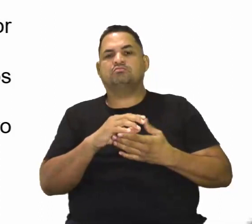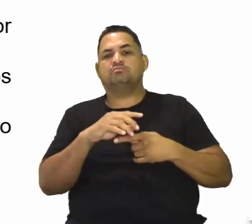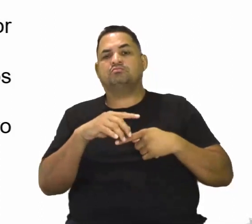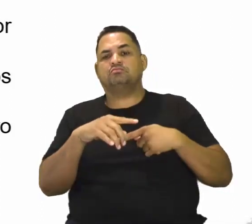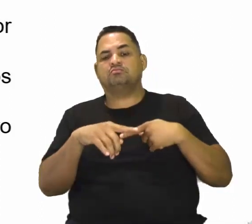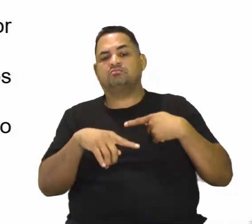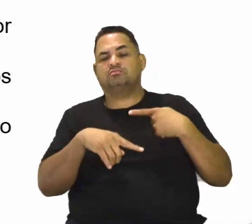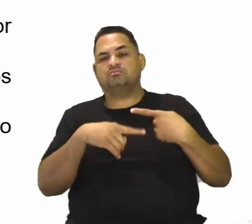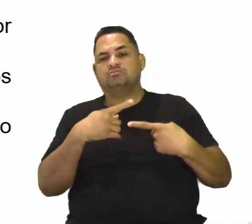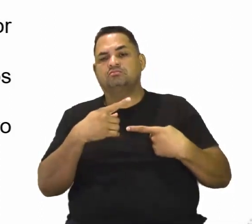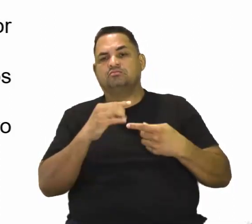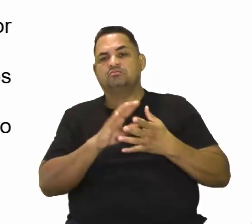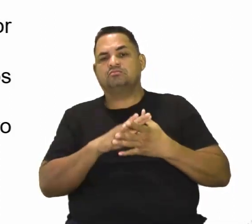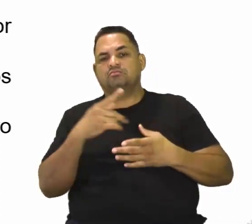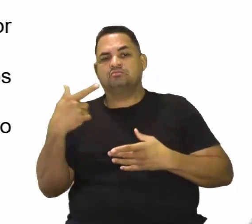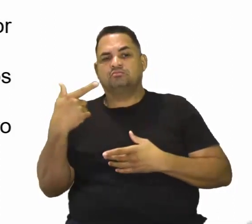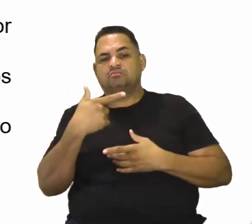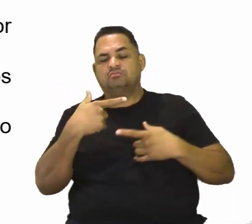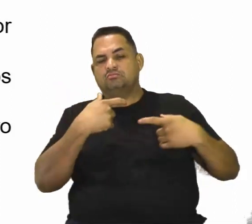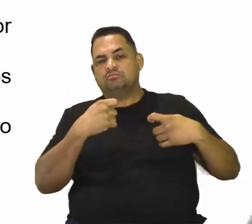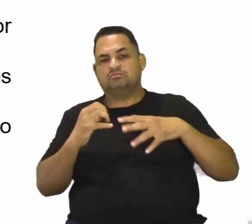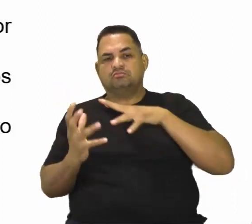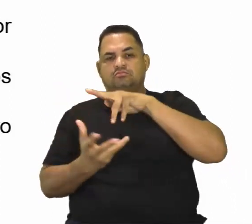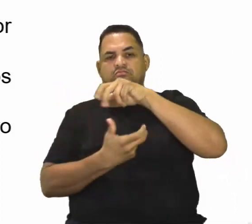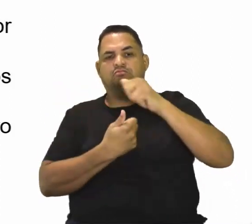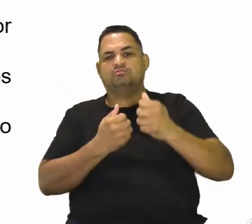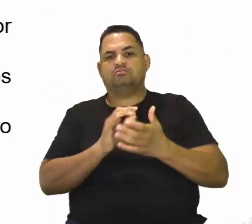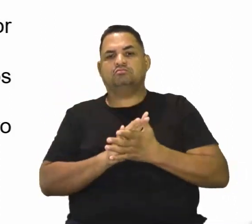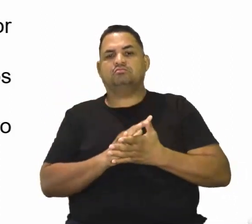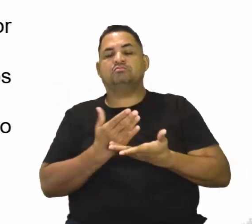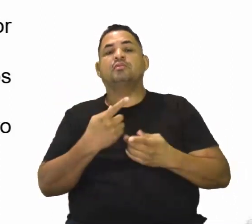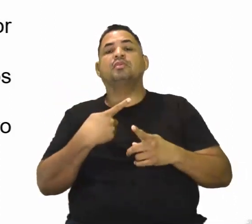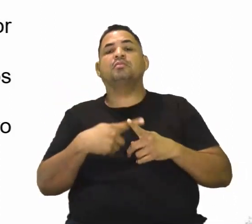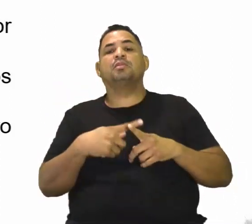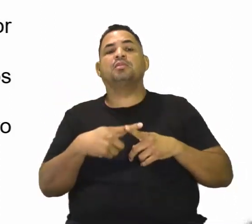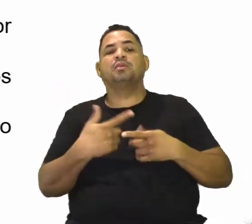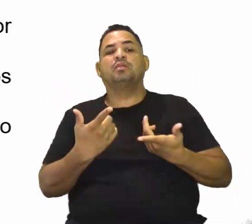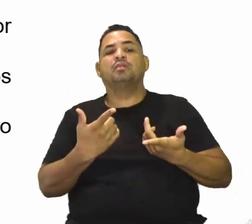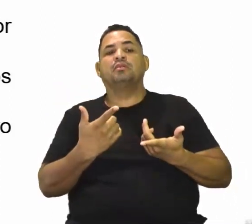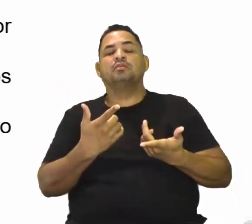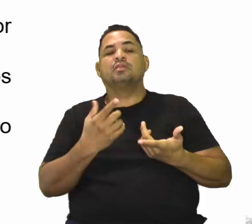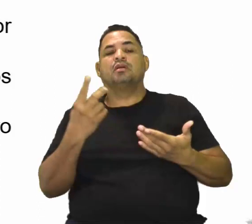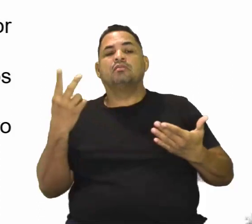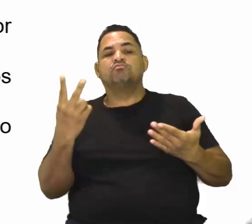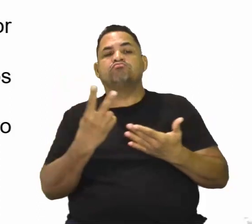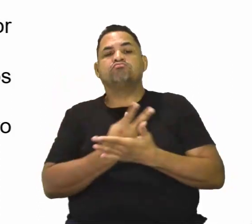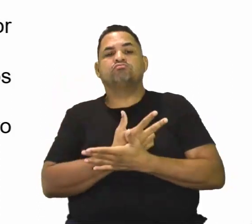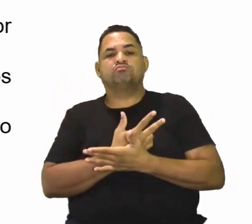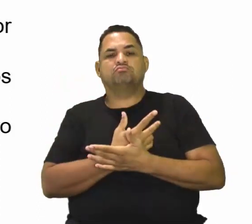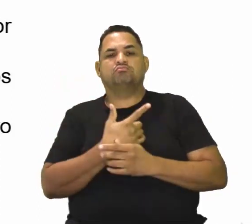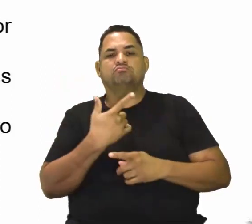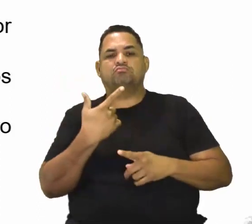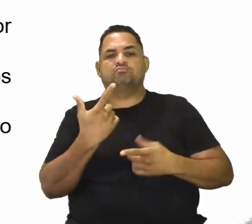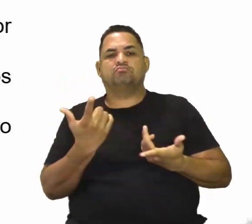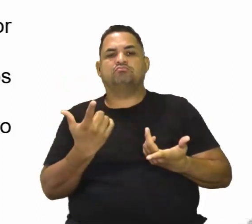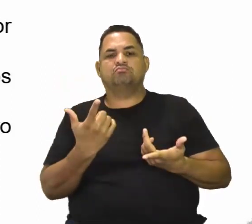aceleradamente no pós-guerra mundial. Entre outros motivos, esse fato